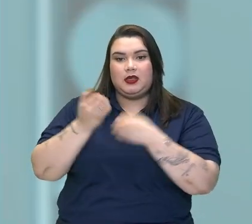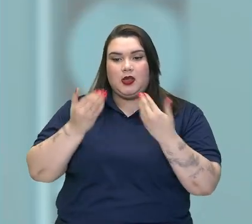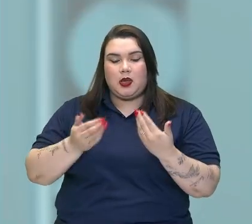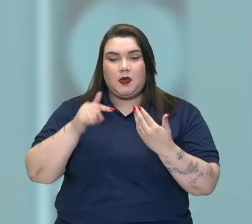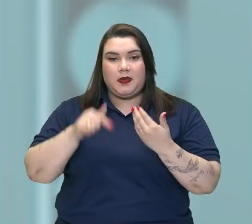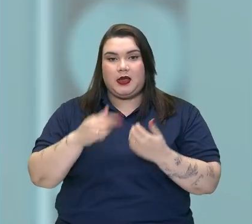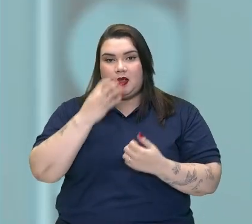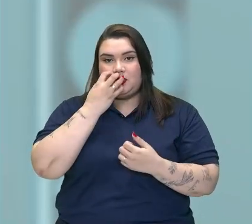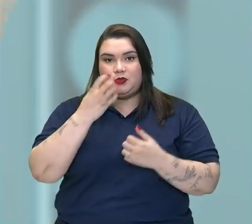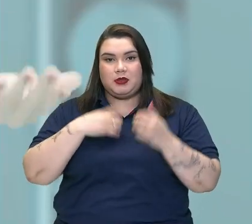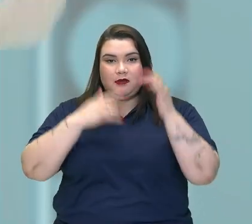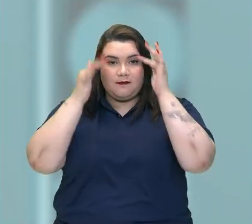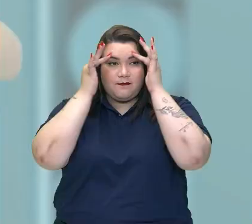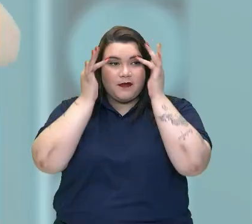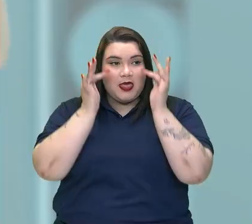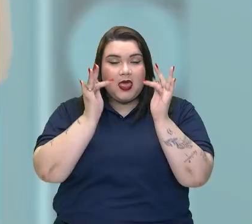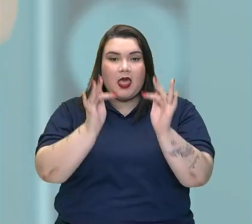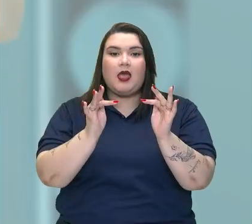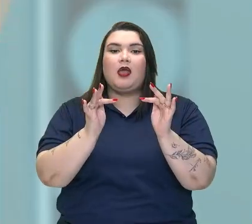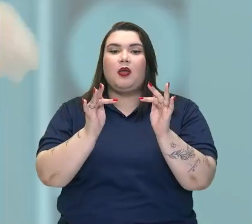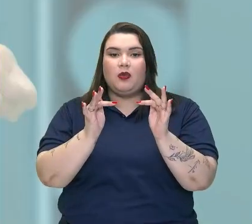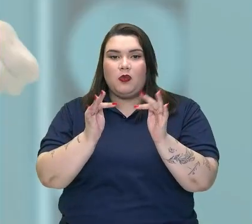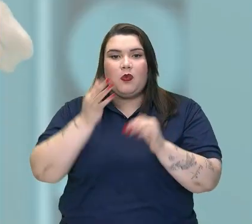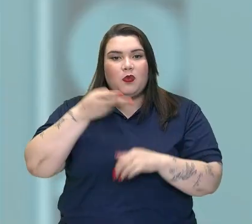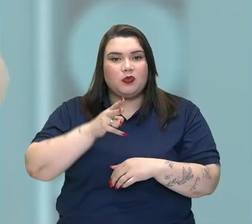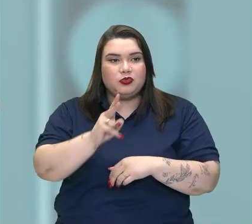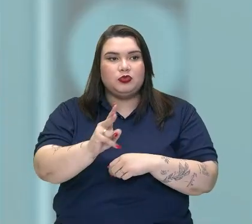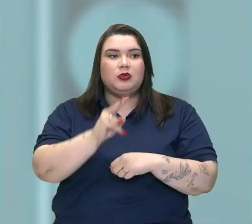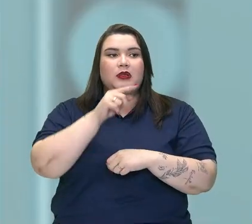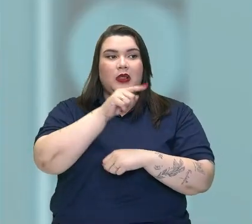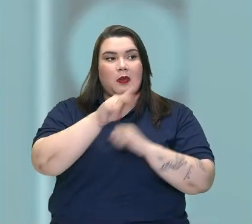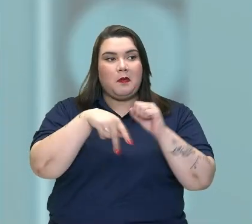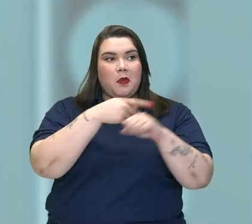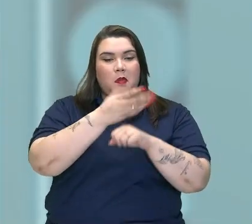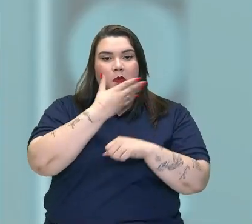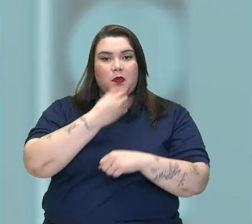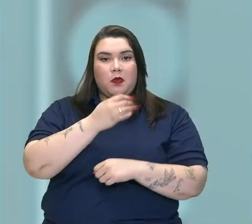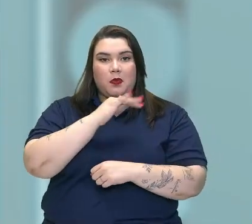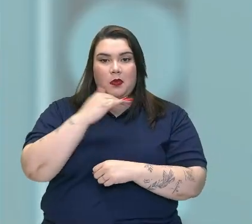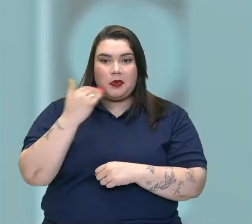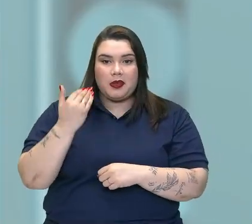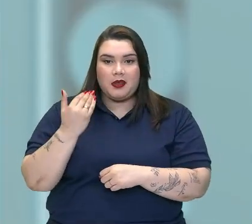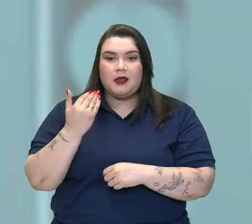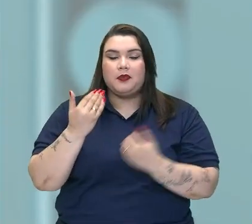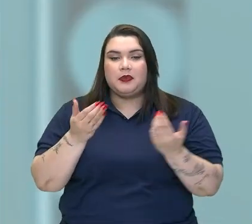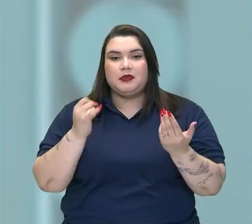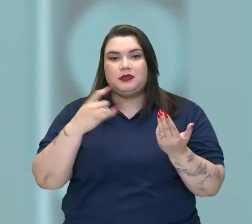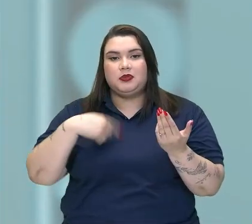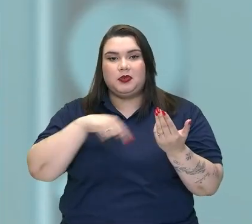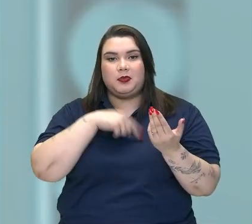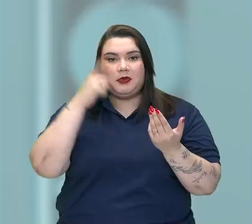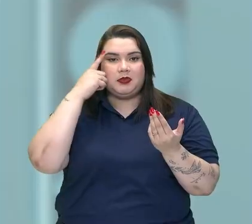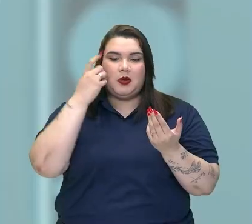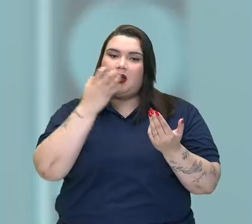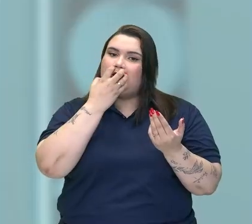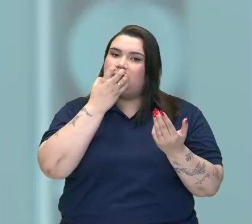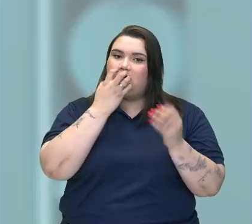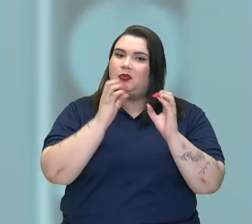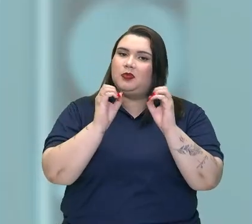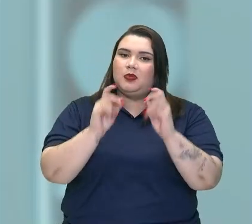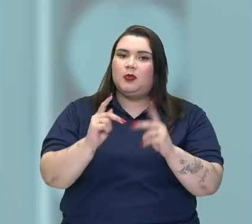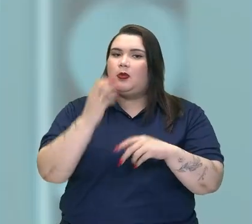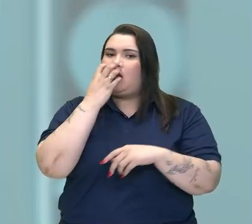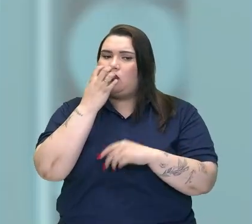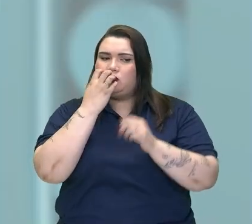desse cão, né, continuou mesmo após a morte. E aí se a gente pensar na questão do cachorro, ok, o cachorro é o amigo